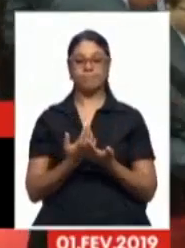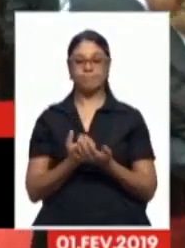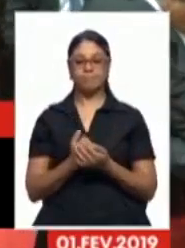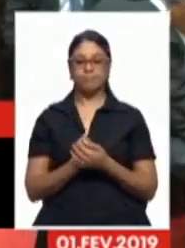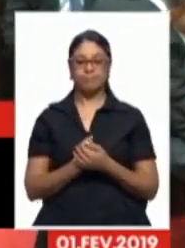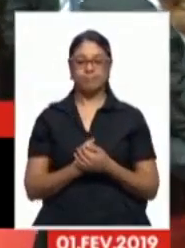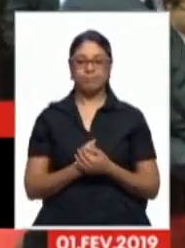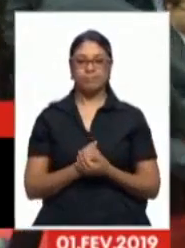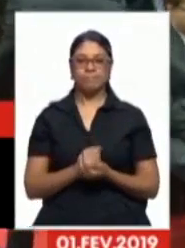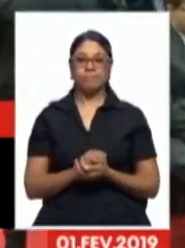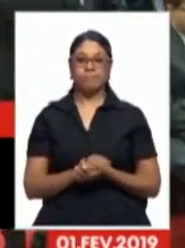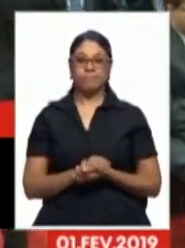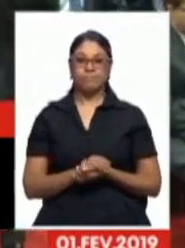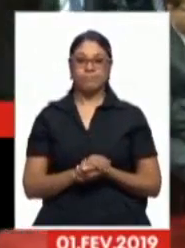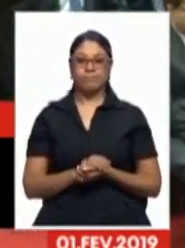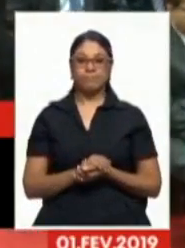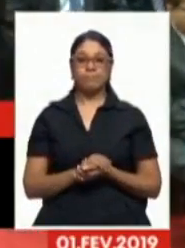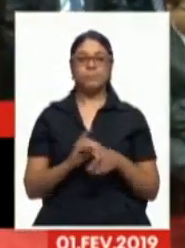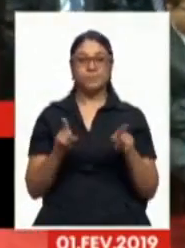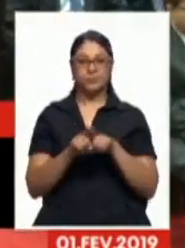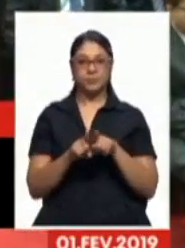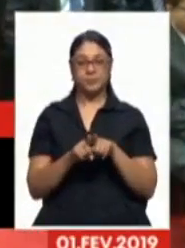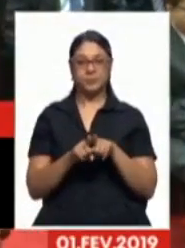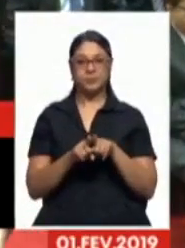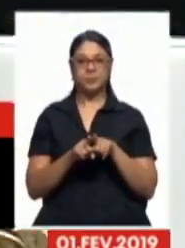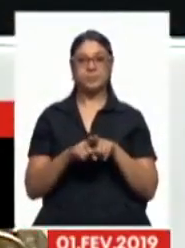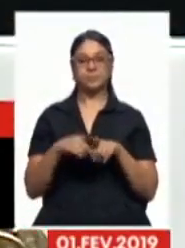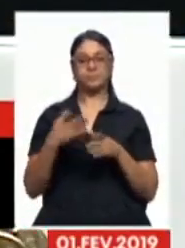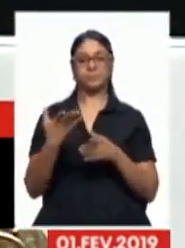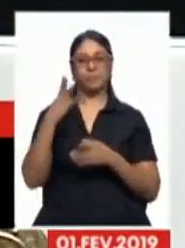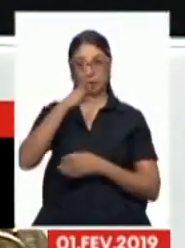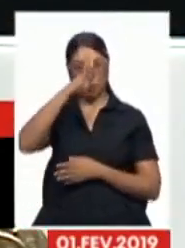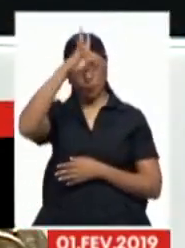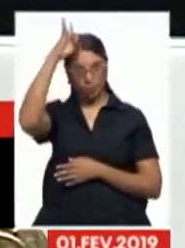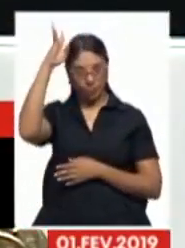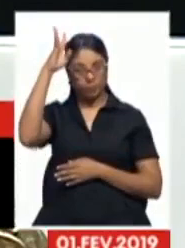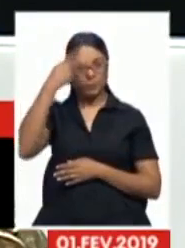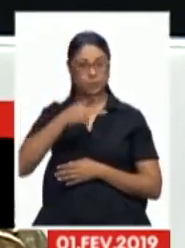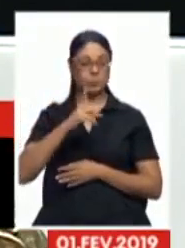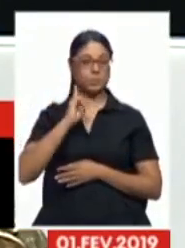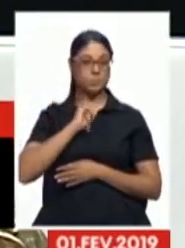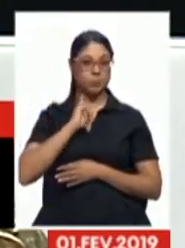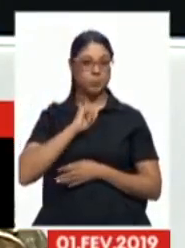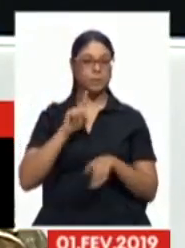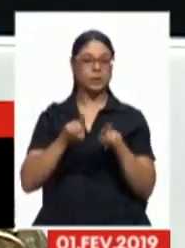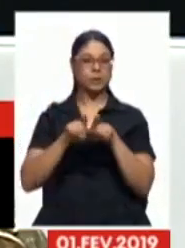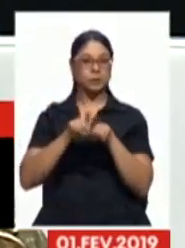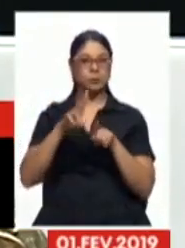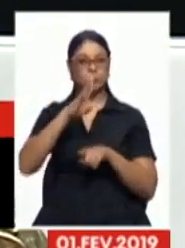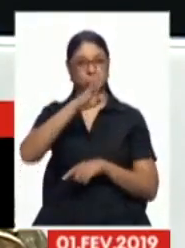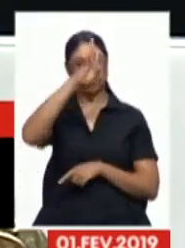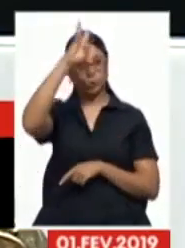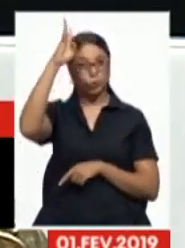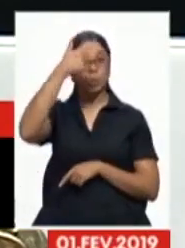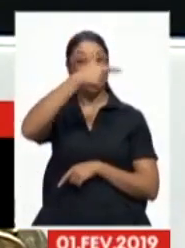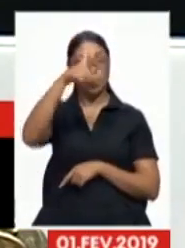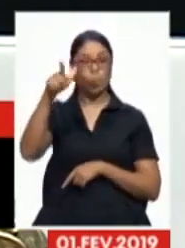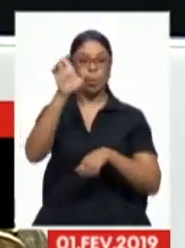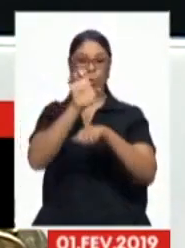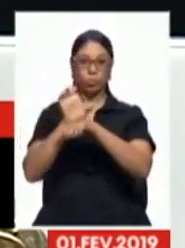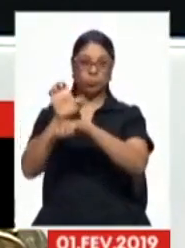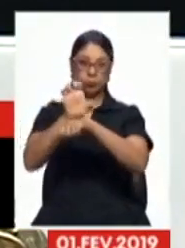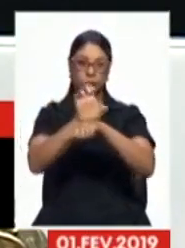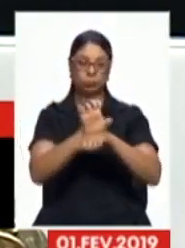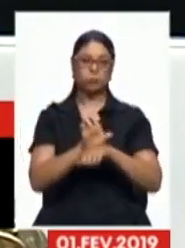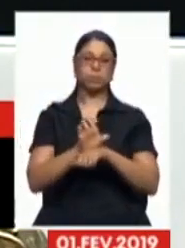e o Corpo de Bombeiros de Minas Gerais e os corpos de bombeiros de outros estados que